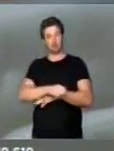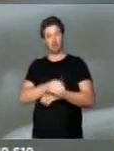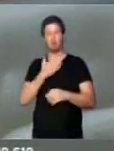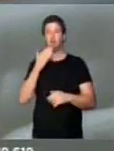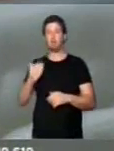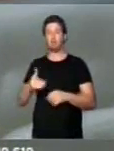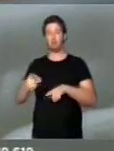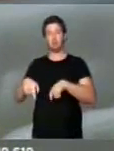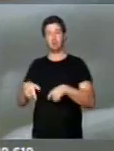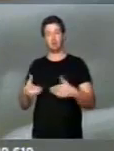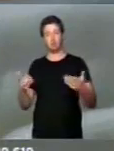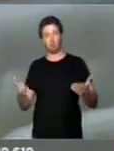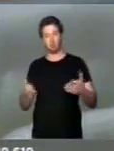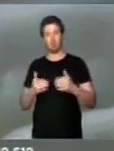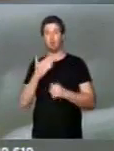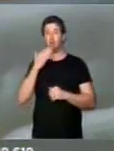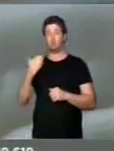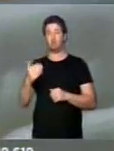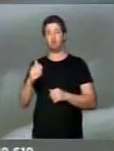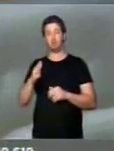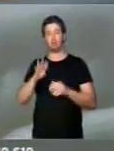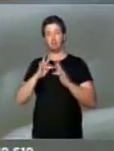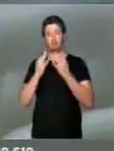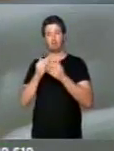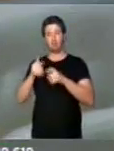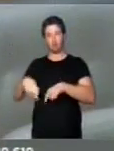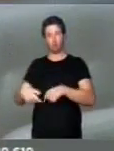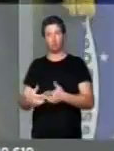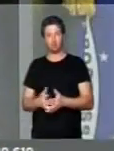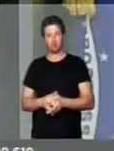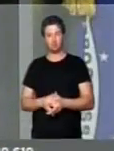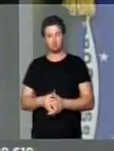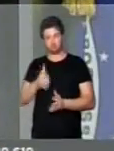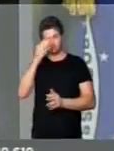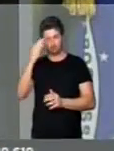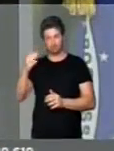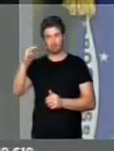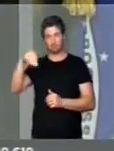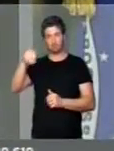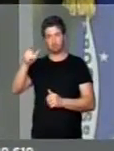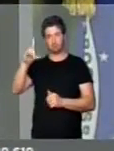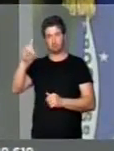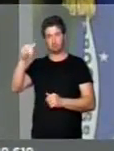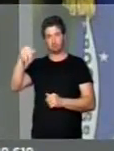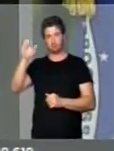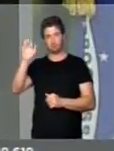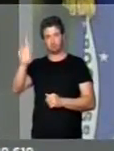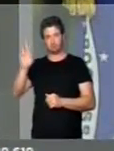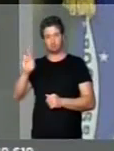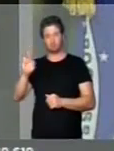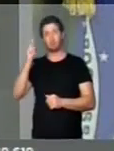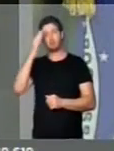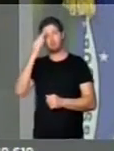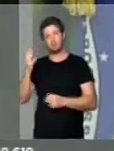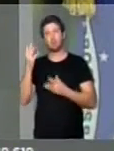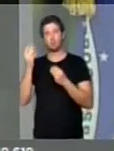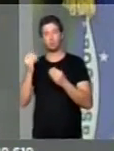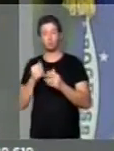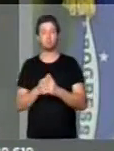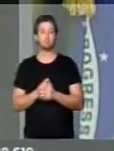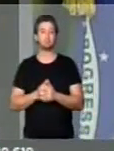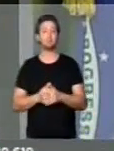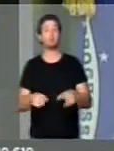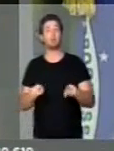do nosso agricultor, em favor da agricultura familiar. Muito obrigado, deputado Celso Maldaner. Te agradeço muito e